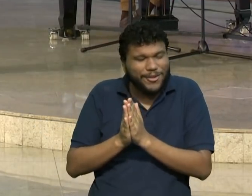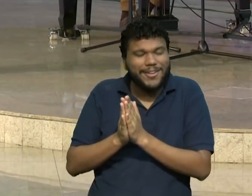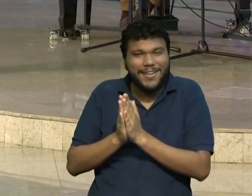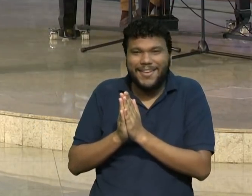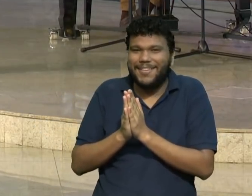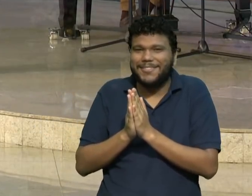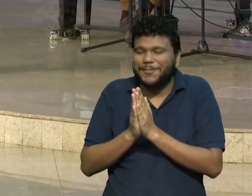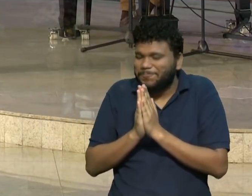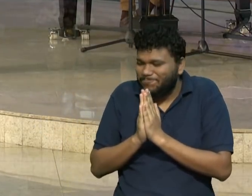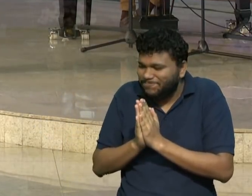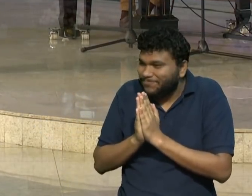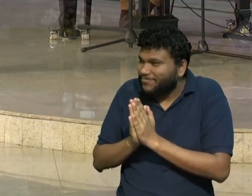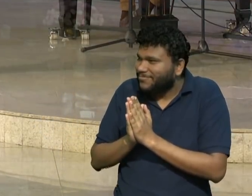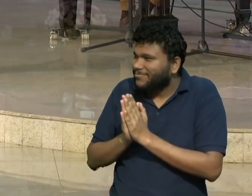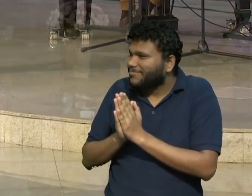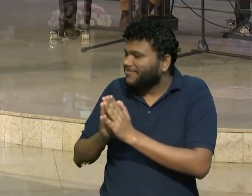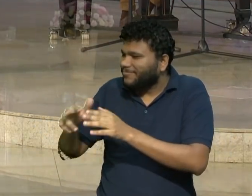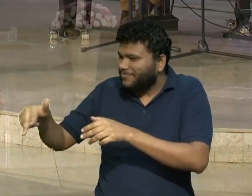morei